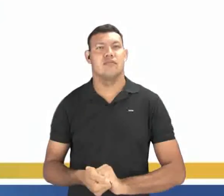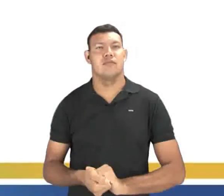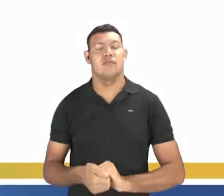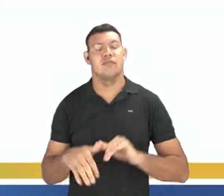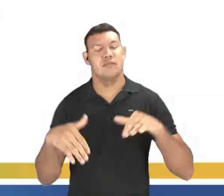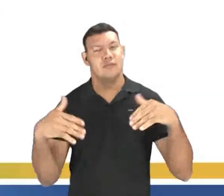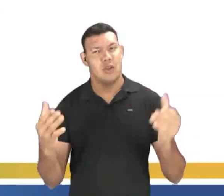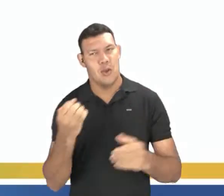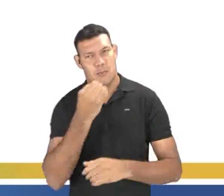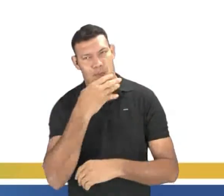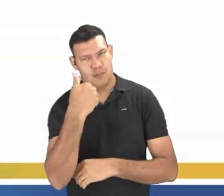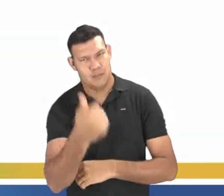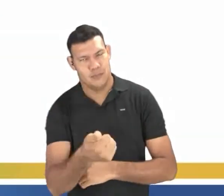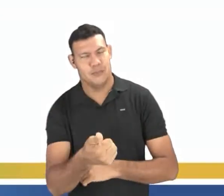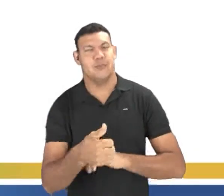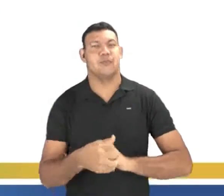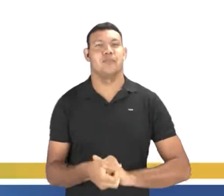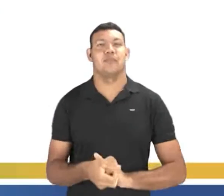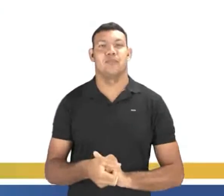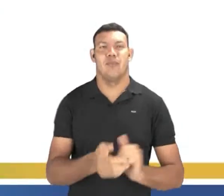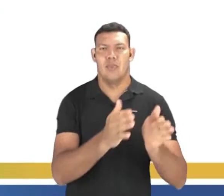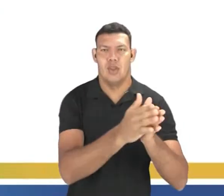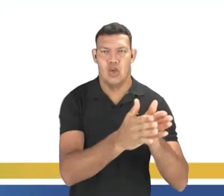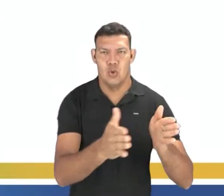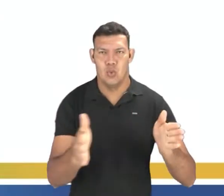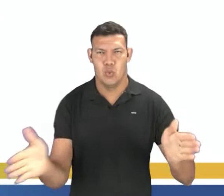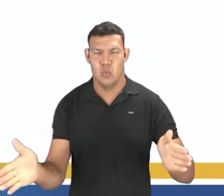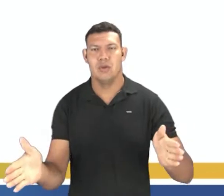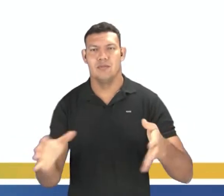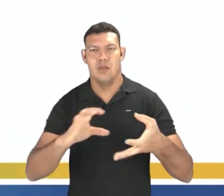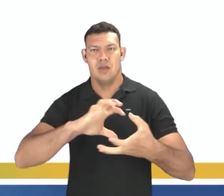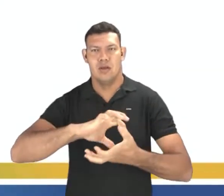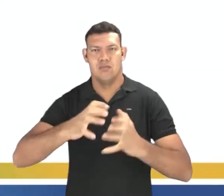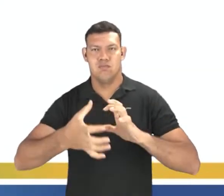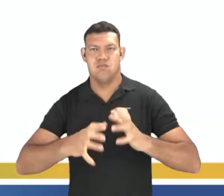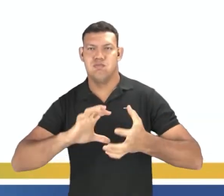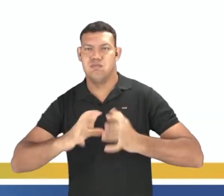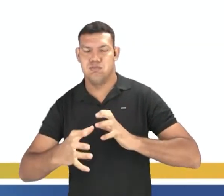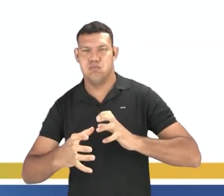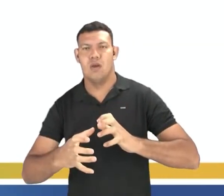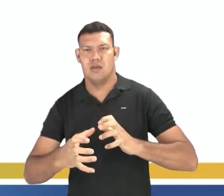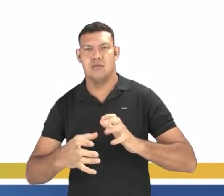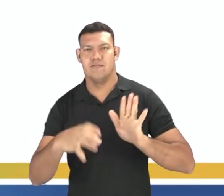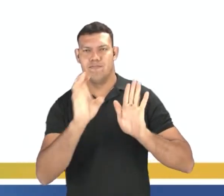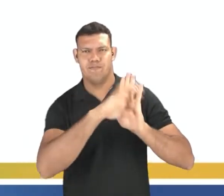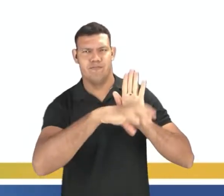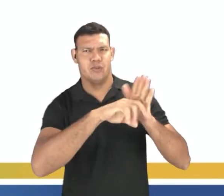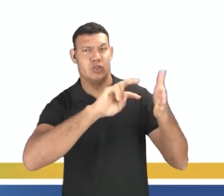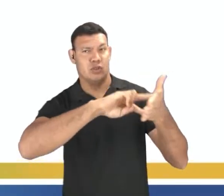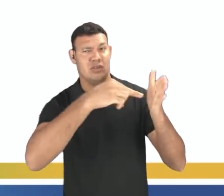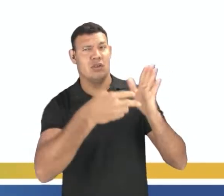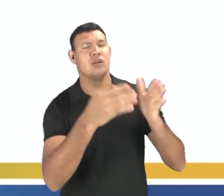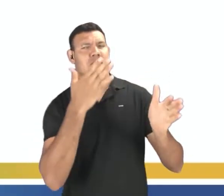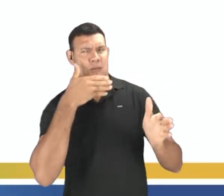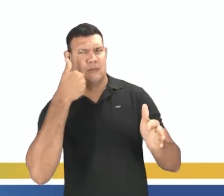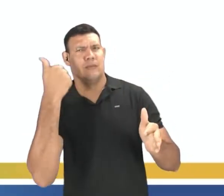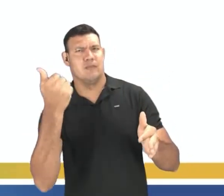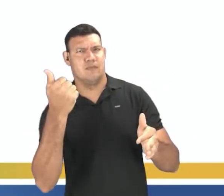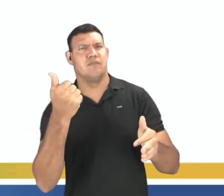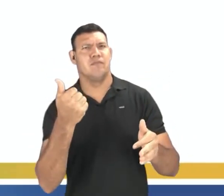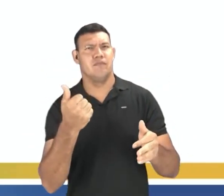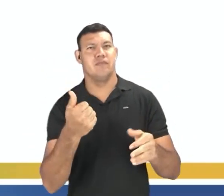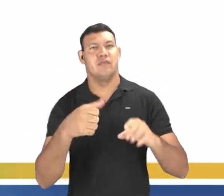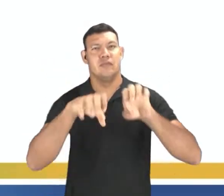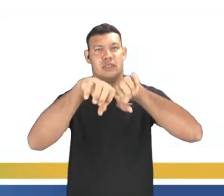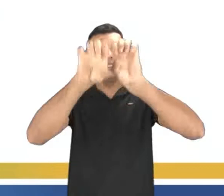bom então muito bem então na etapa da segmentação o que melhor define né é a estrutura de